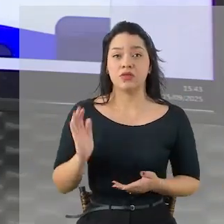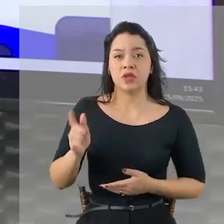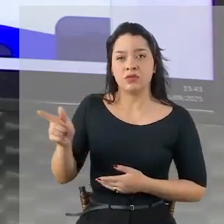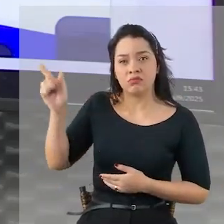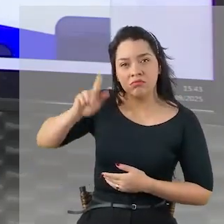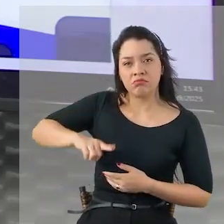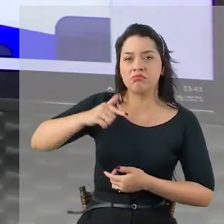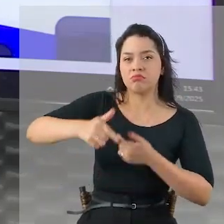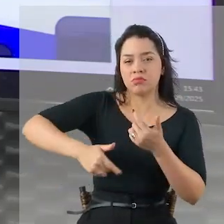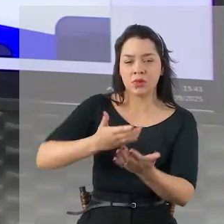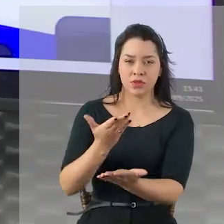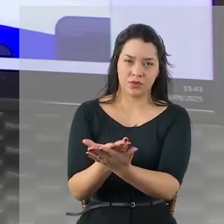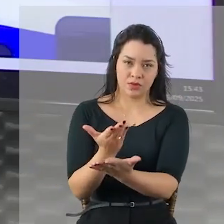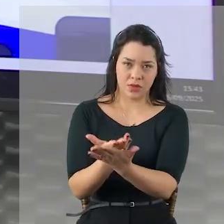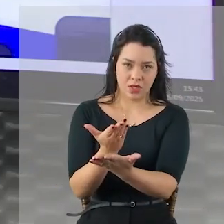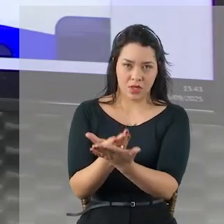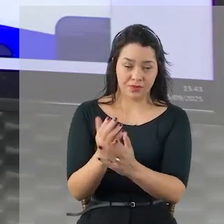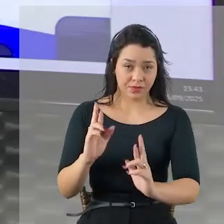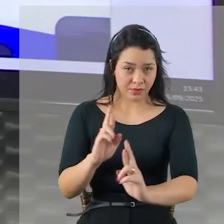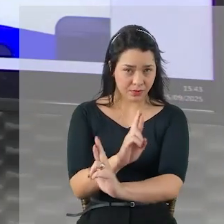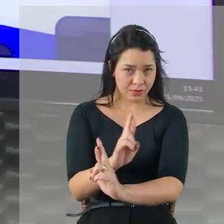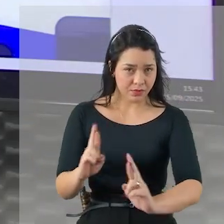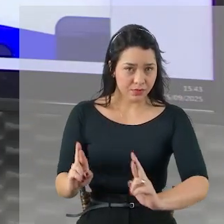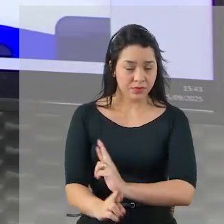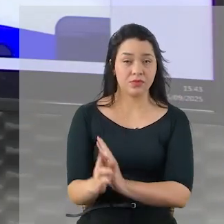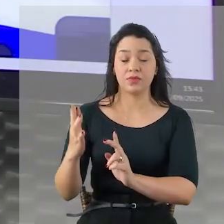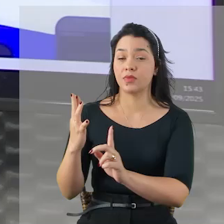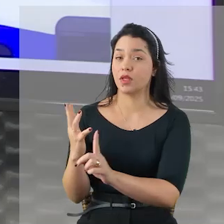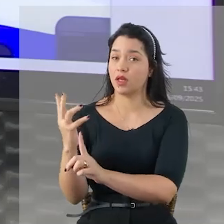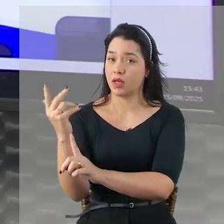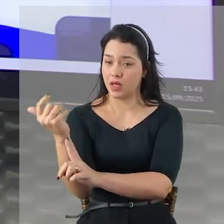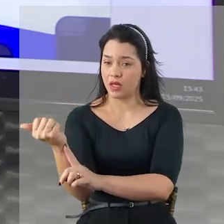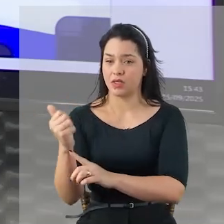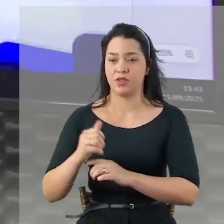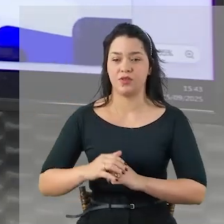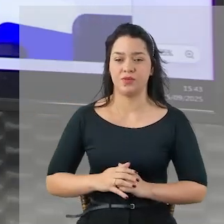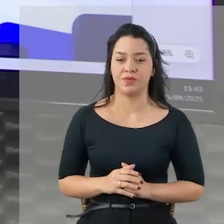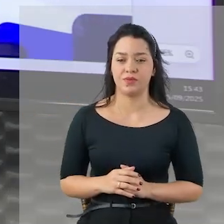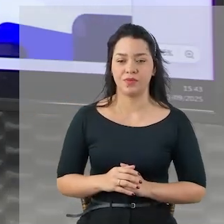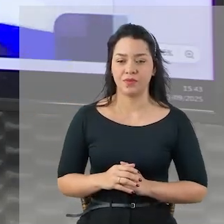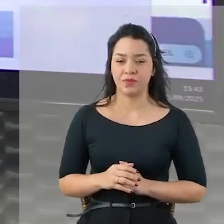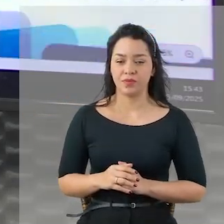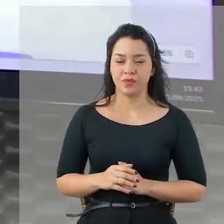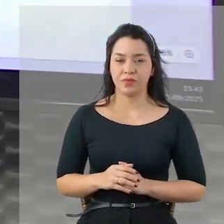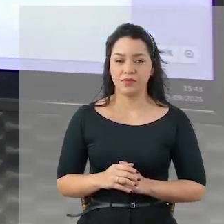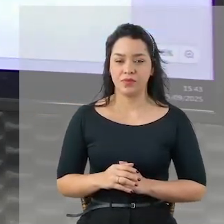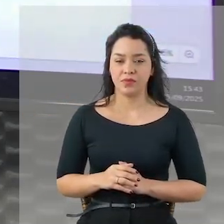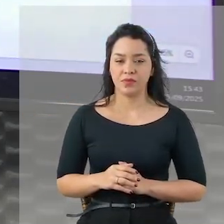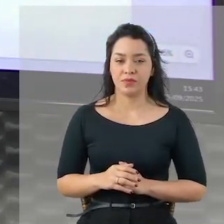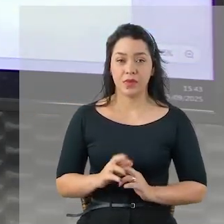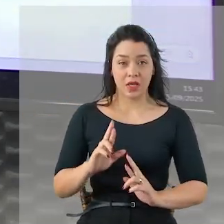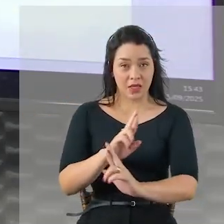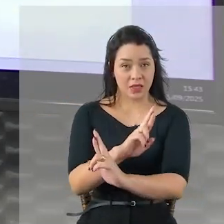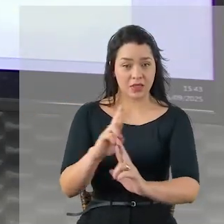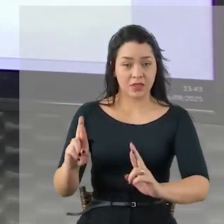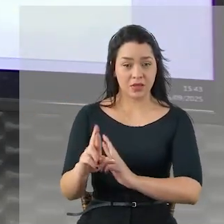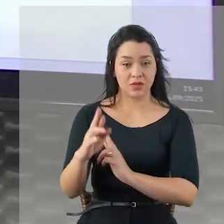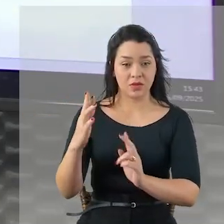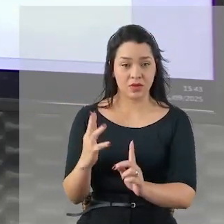trabalhado há bastante tempo. A relação de arte, deixa eu só desconstruir bem aqui, né? A relação de arte